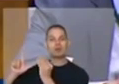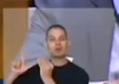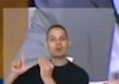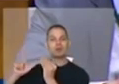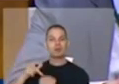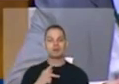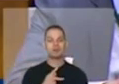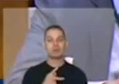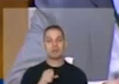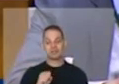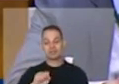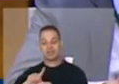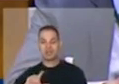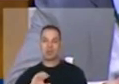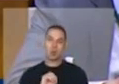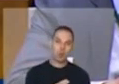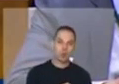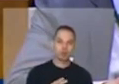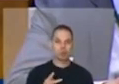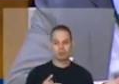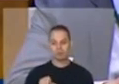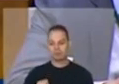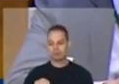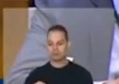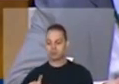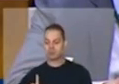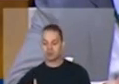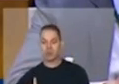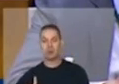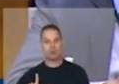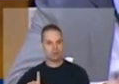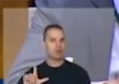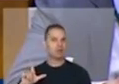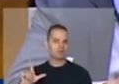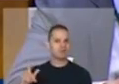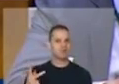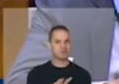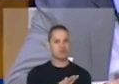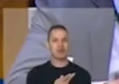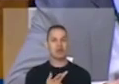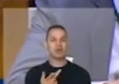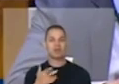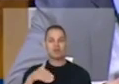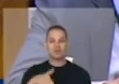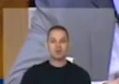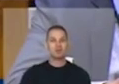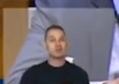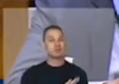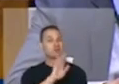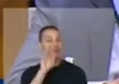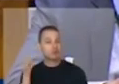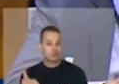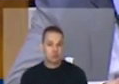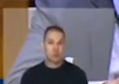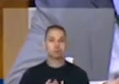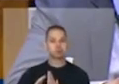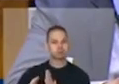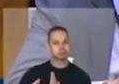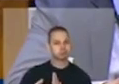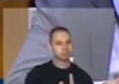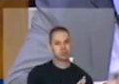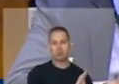do PSL ao PSOL, onde tivemos votos de todos os partidos,